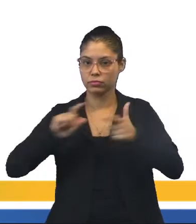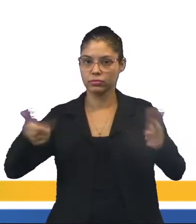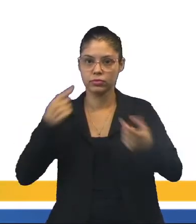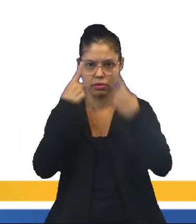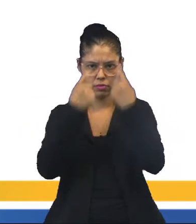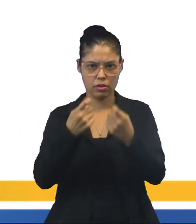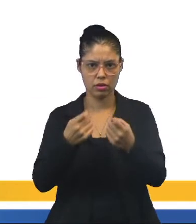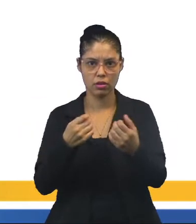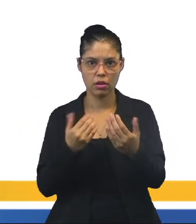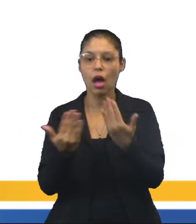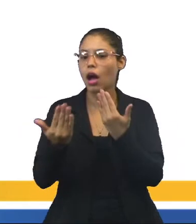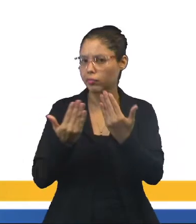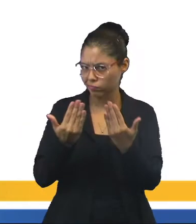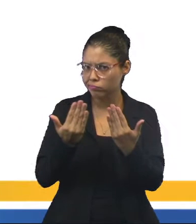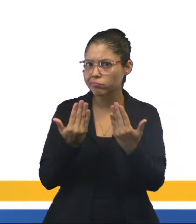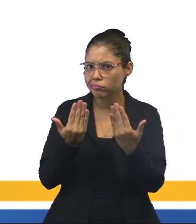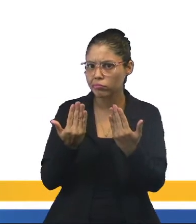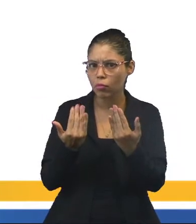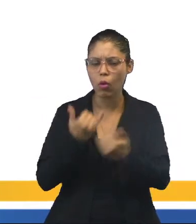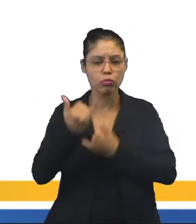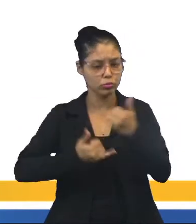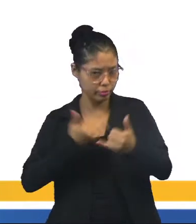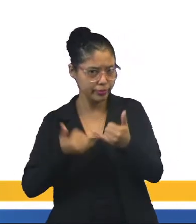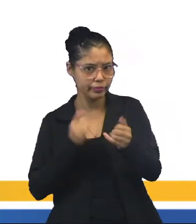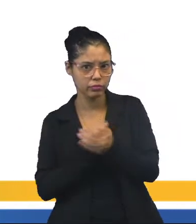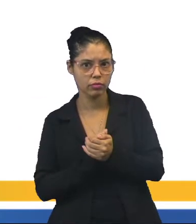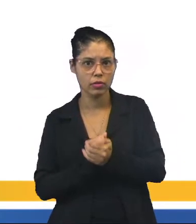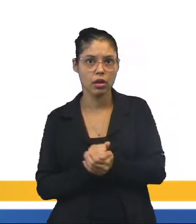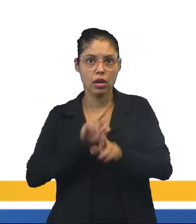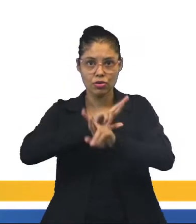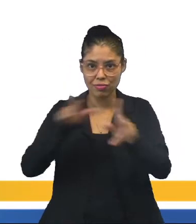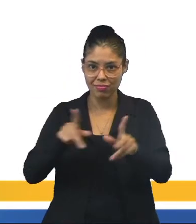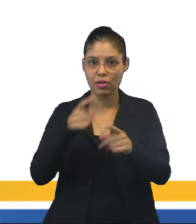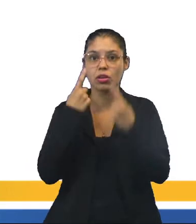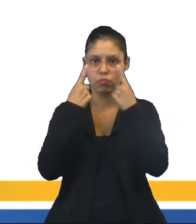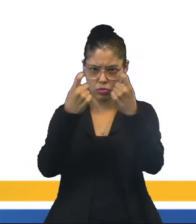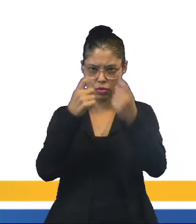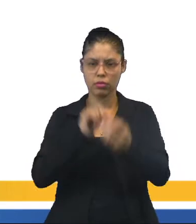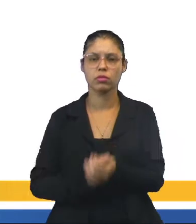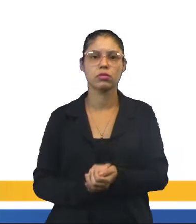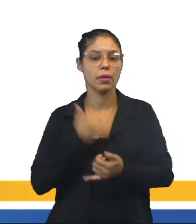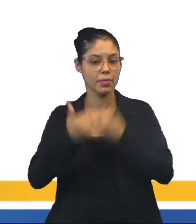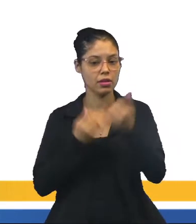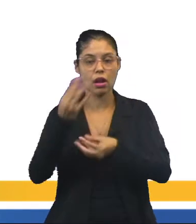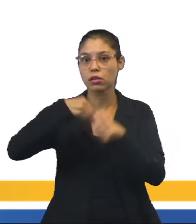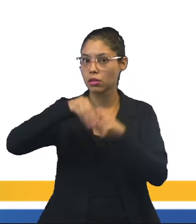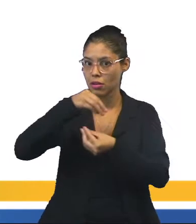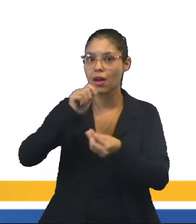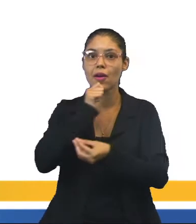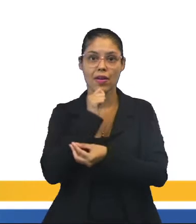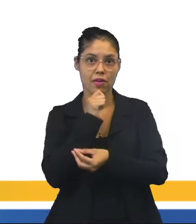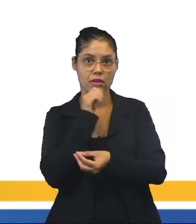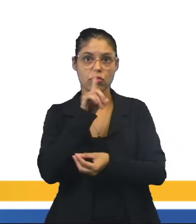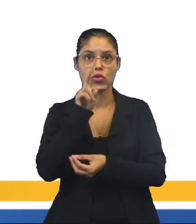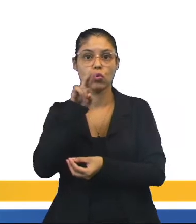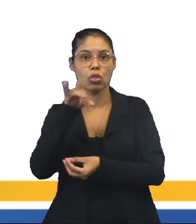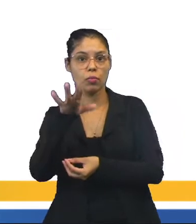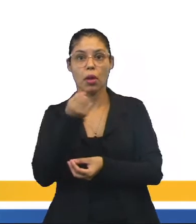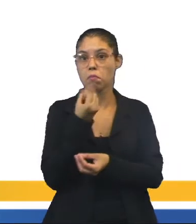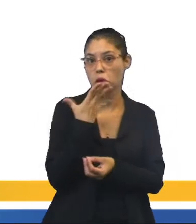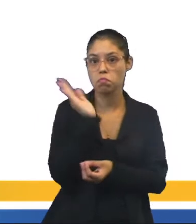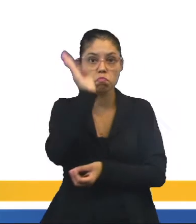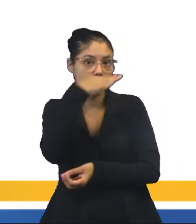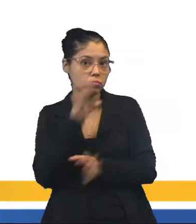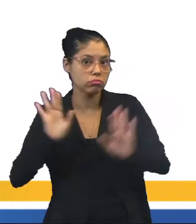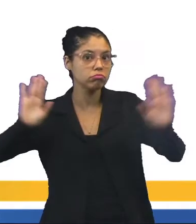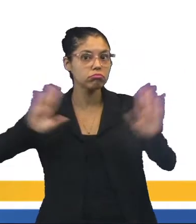associado ao jogo. A forma lúdica de lidar com a violência, brincadeiras que envolvem uma dicotomia entre bem e